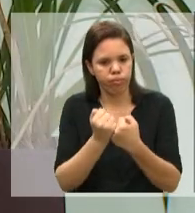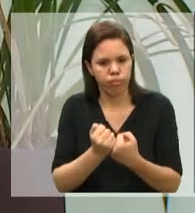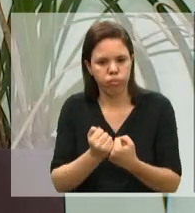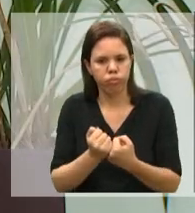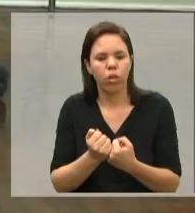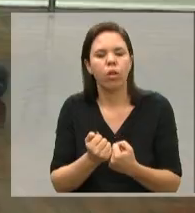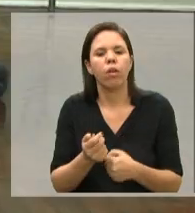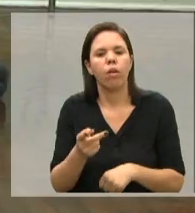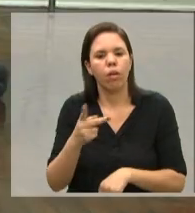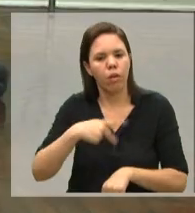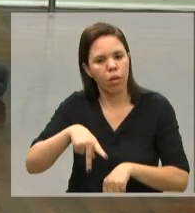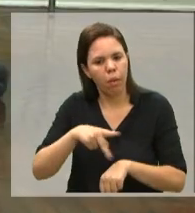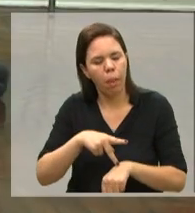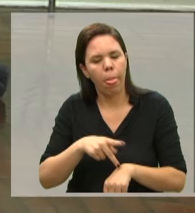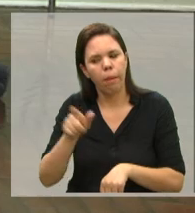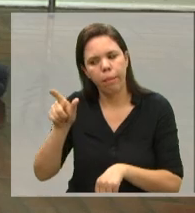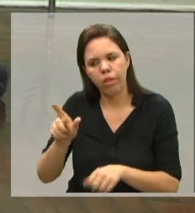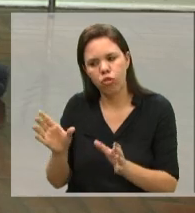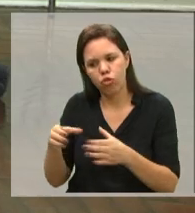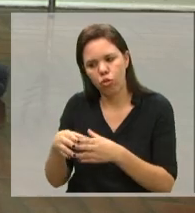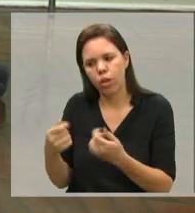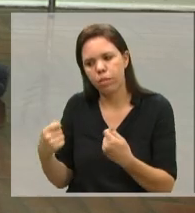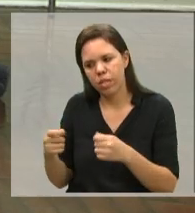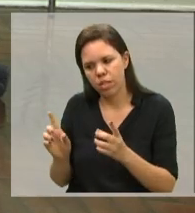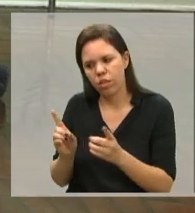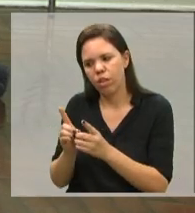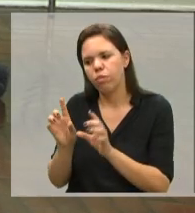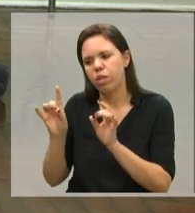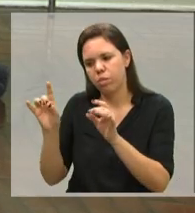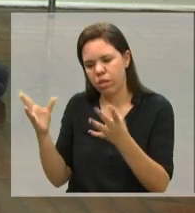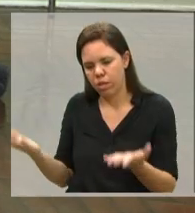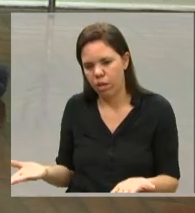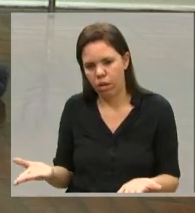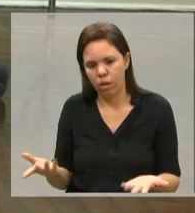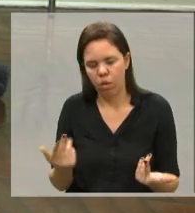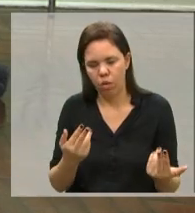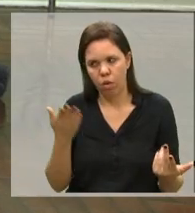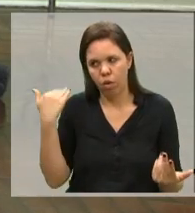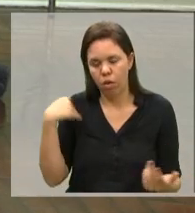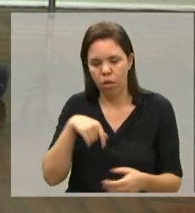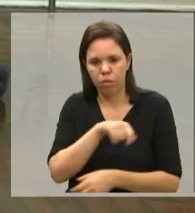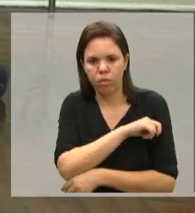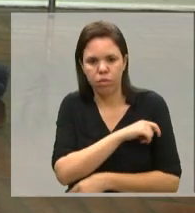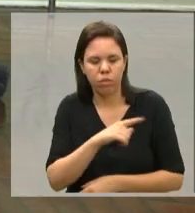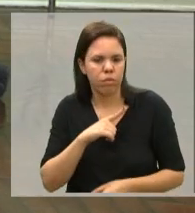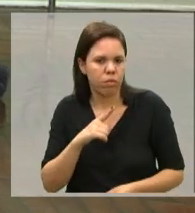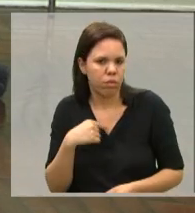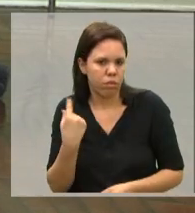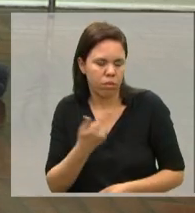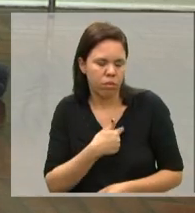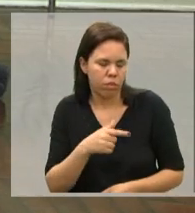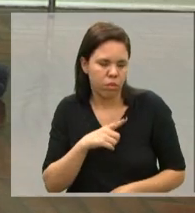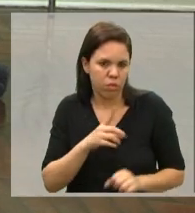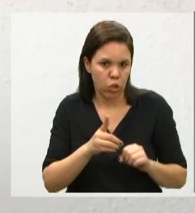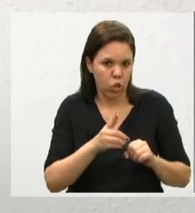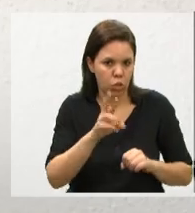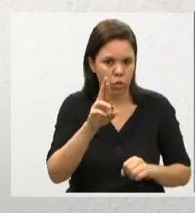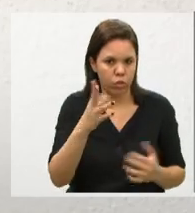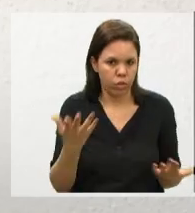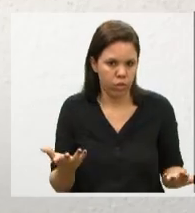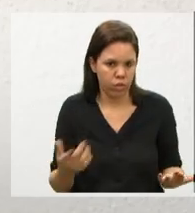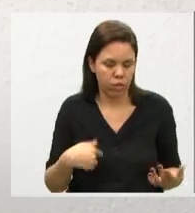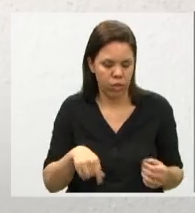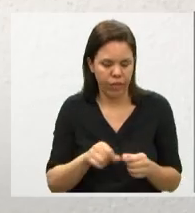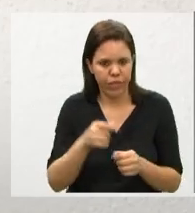no país, né? Mas nós temos, como a professora Fátima dizia, alunos do nosso EAD, por exemplo, que já tem doutorado e vem fazer